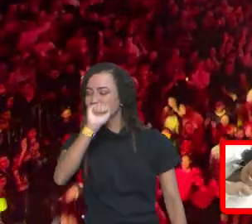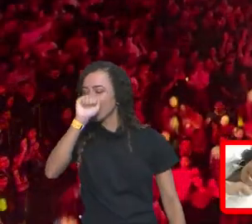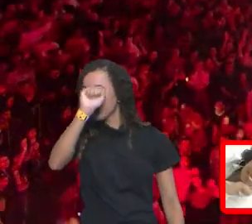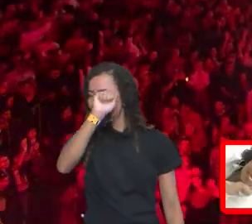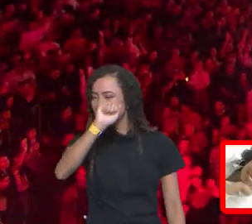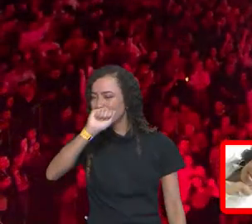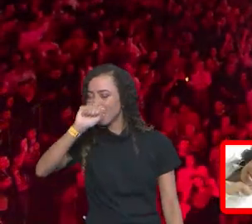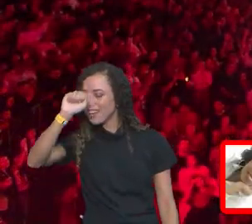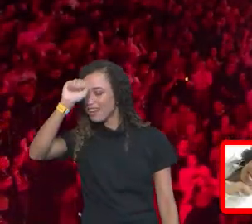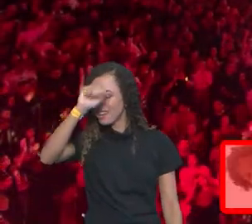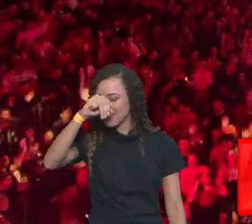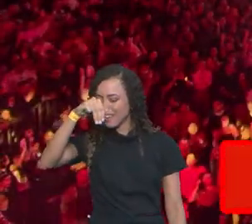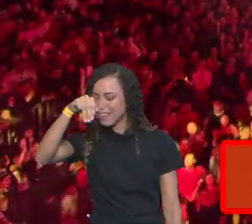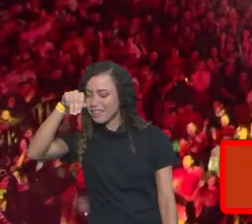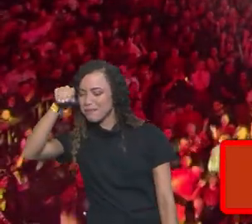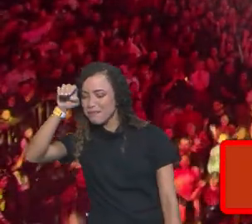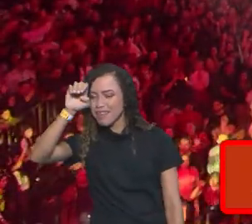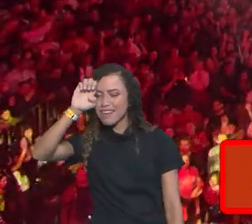amém